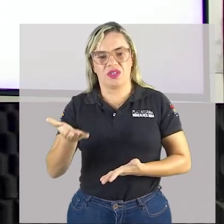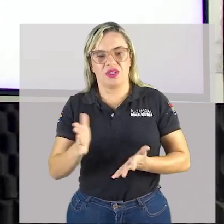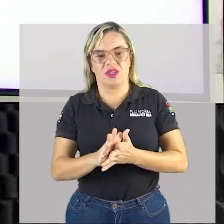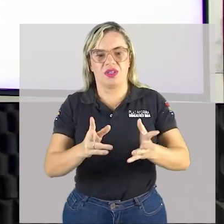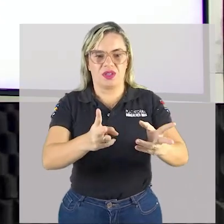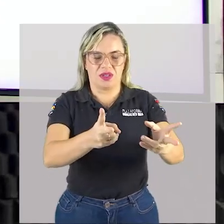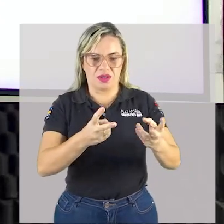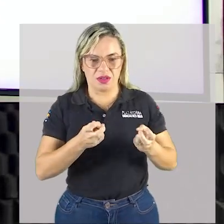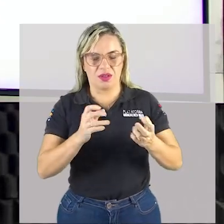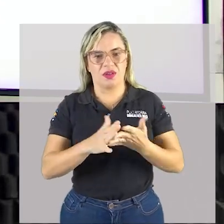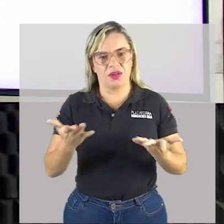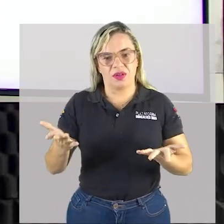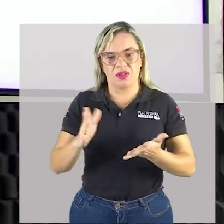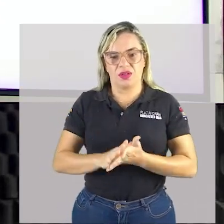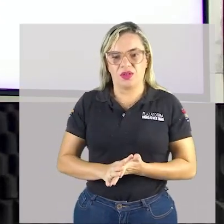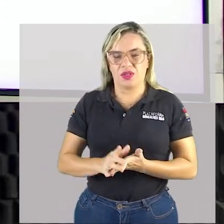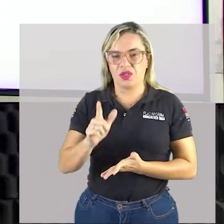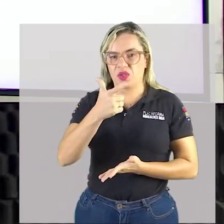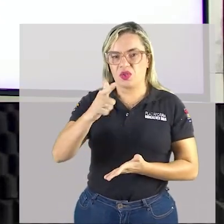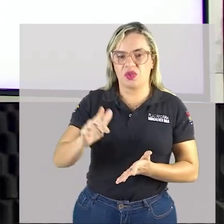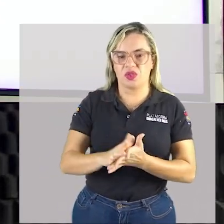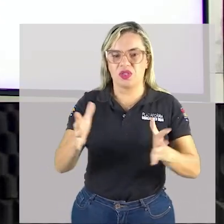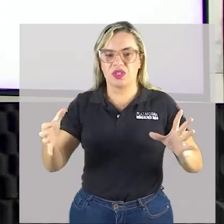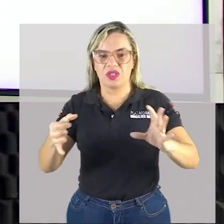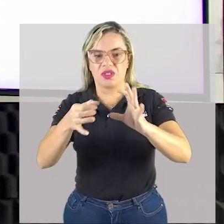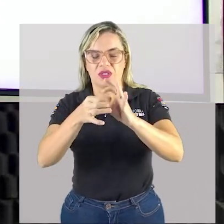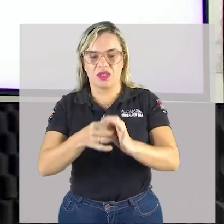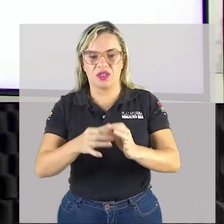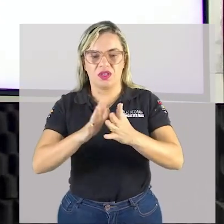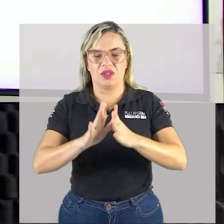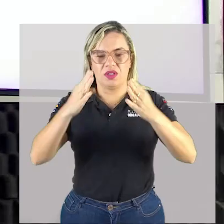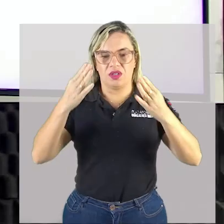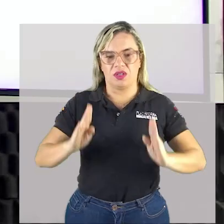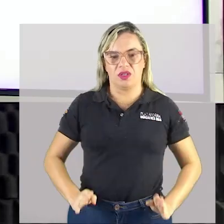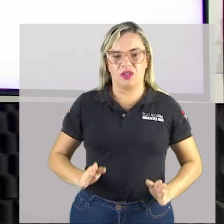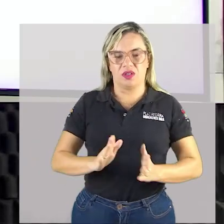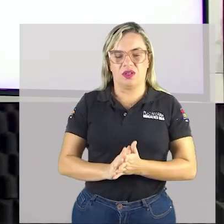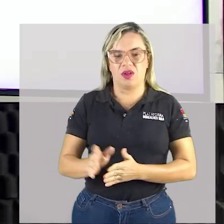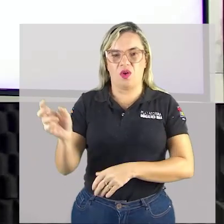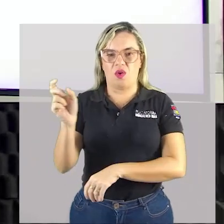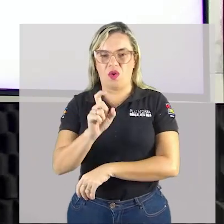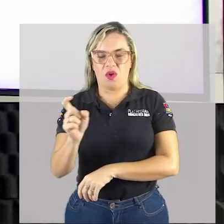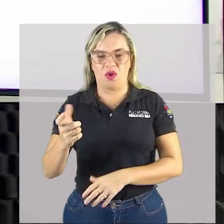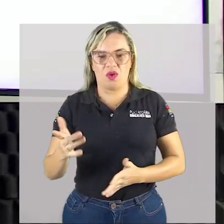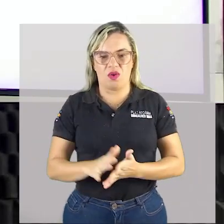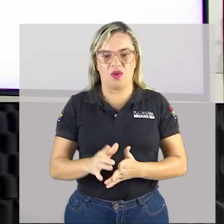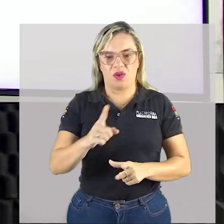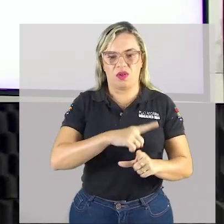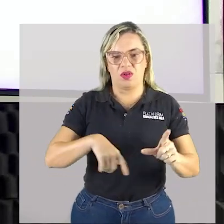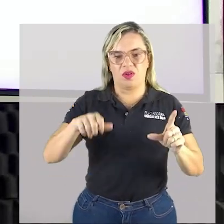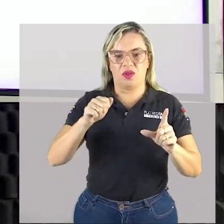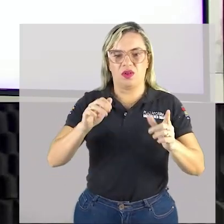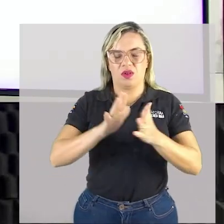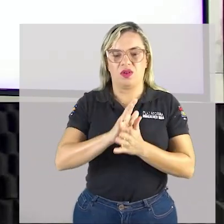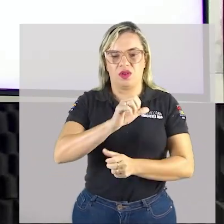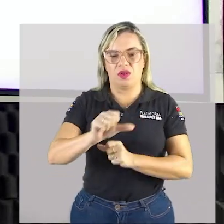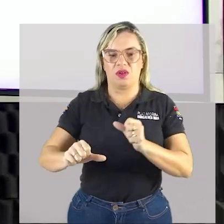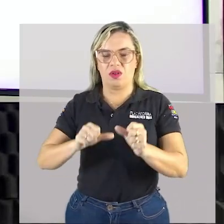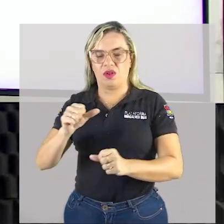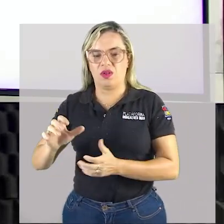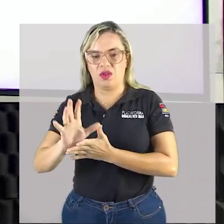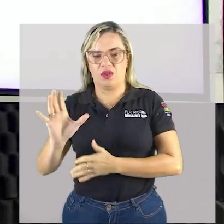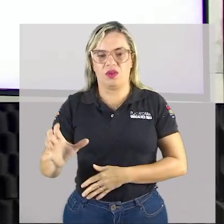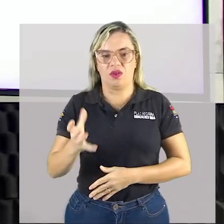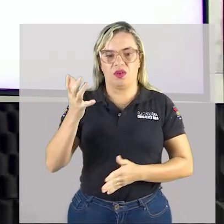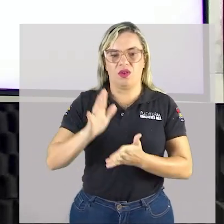tem muita ligação, né, com o que a gente está falando, questão de agrotóxico, porque olha lá, mutação, esse fenômeno